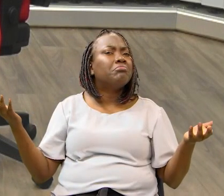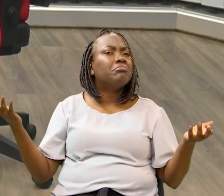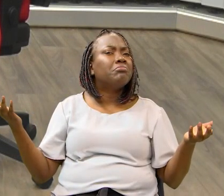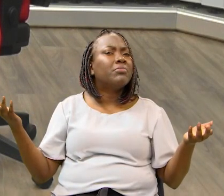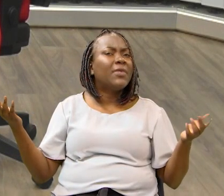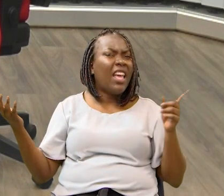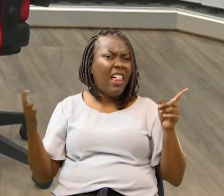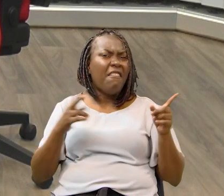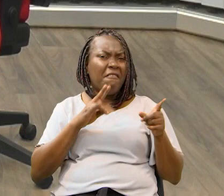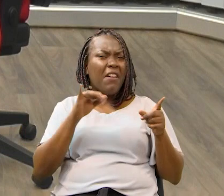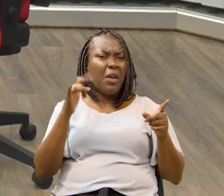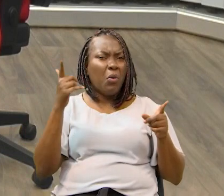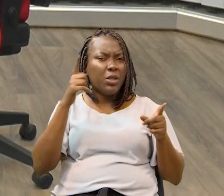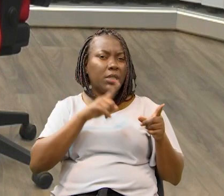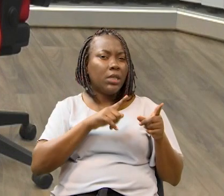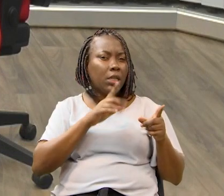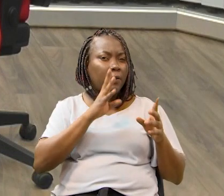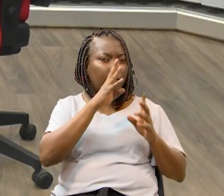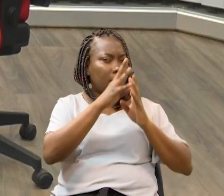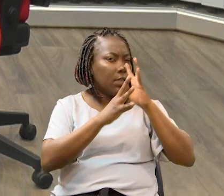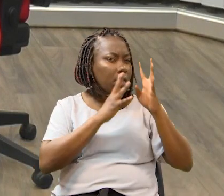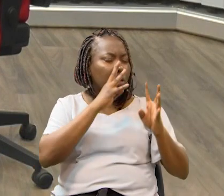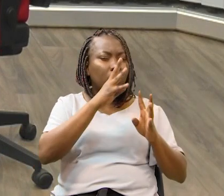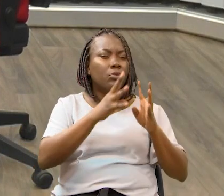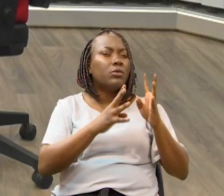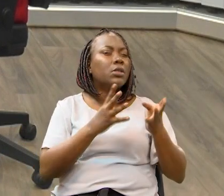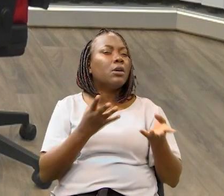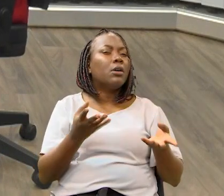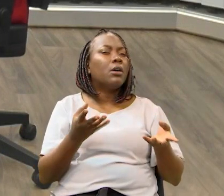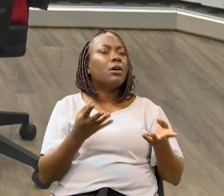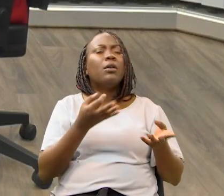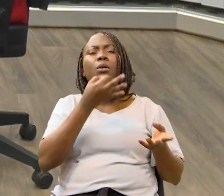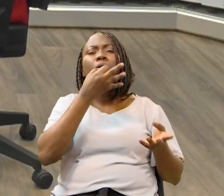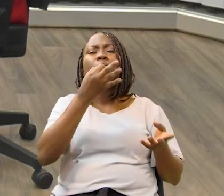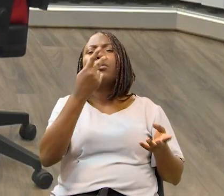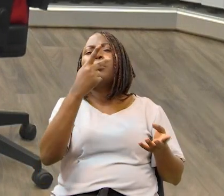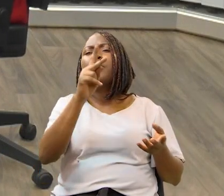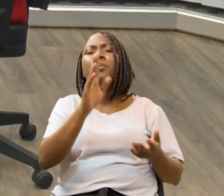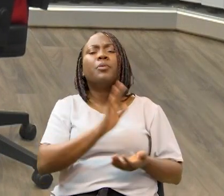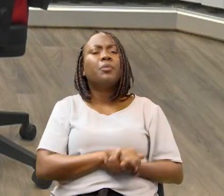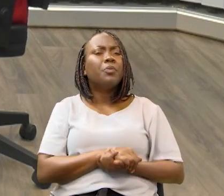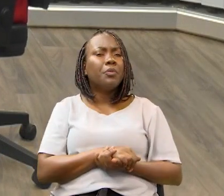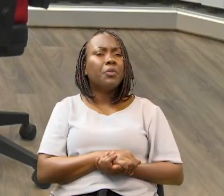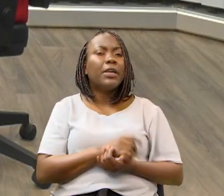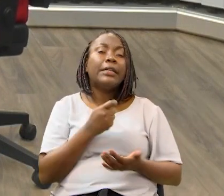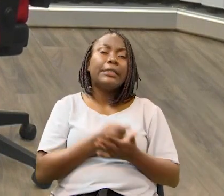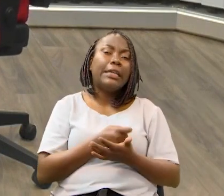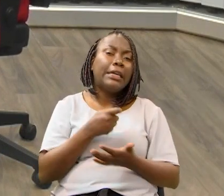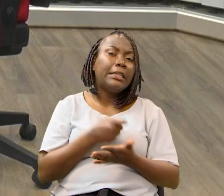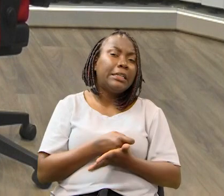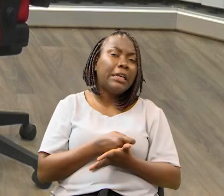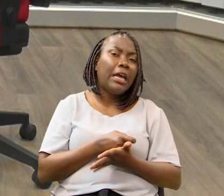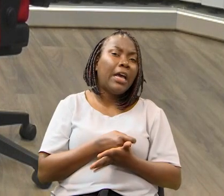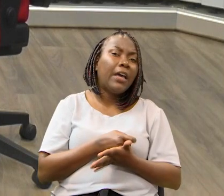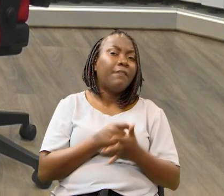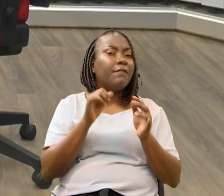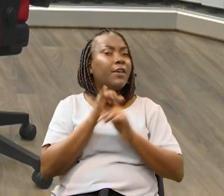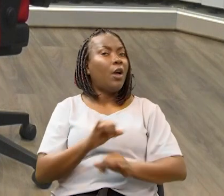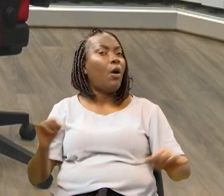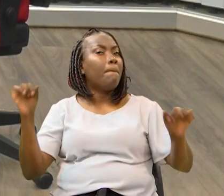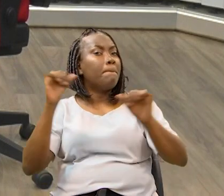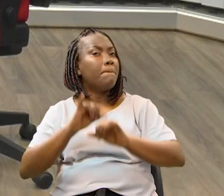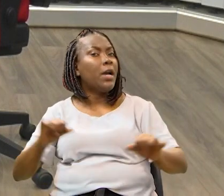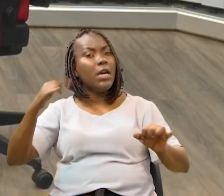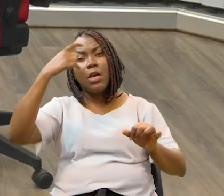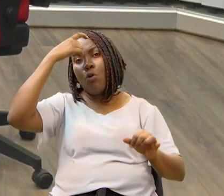que ela vai conseguir fazer a denúncia? Qual o seu ponto de vista sobre isso? Teria que fazer aí